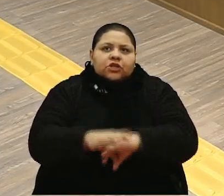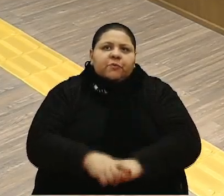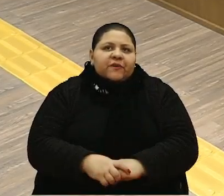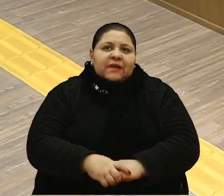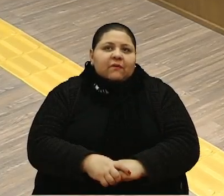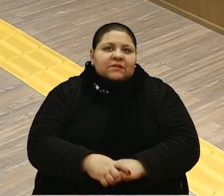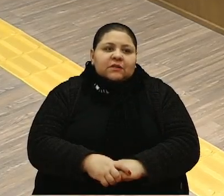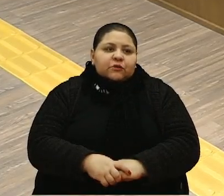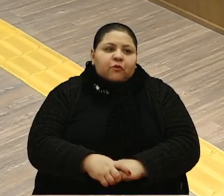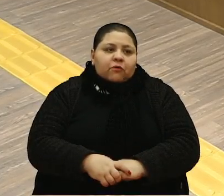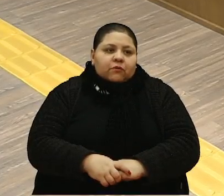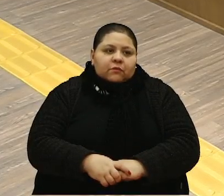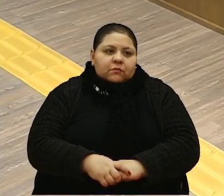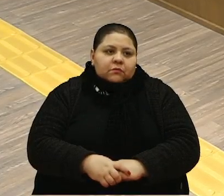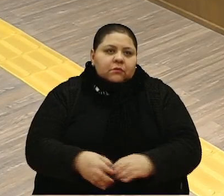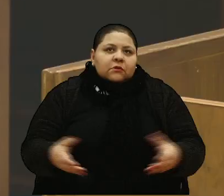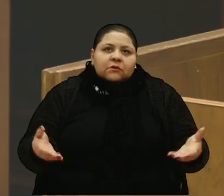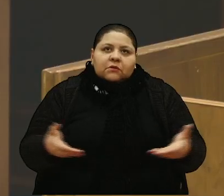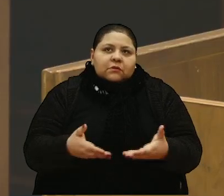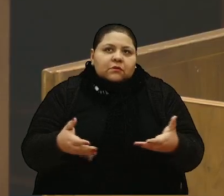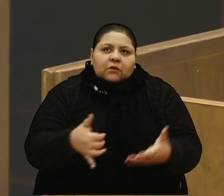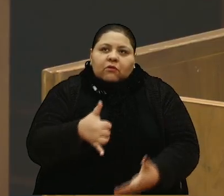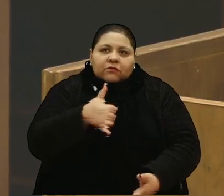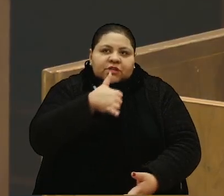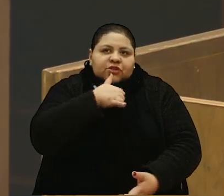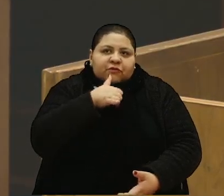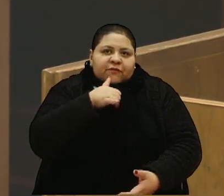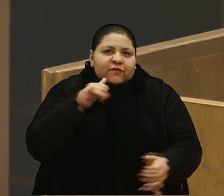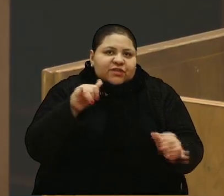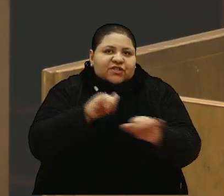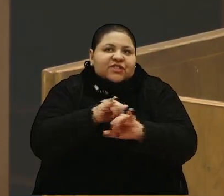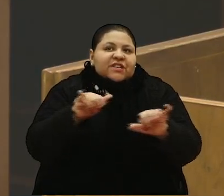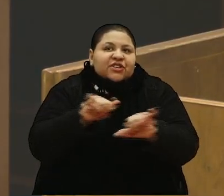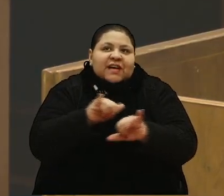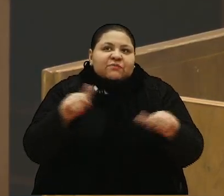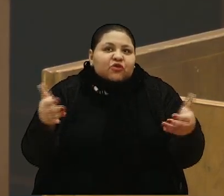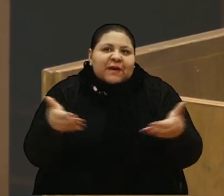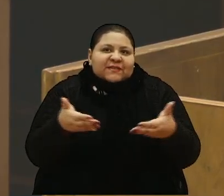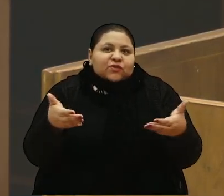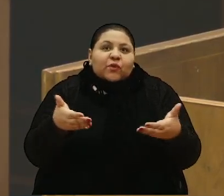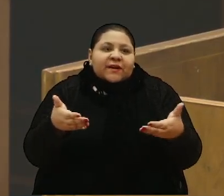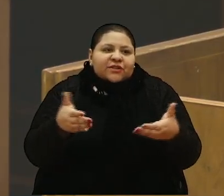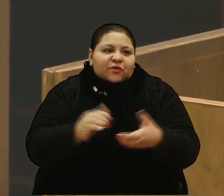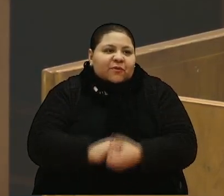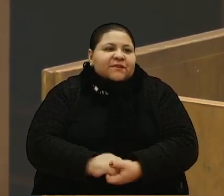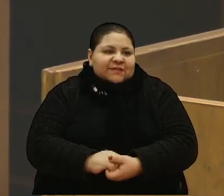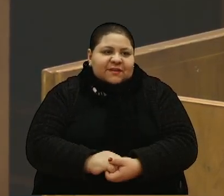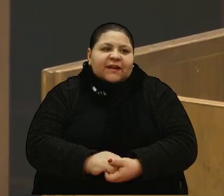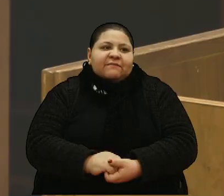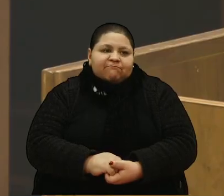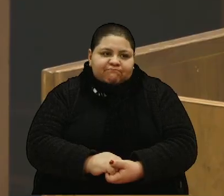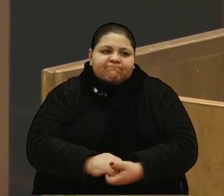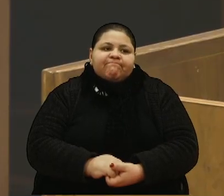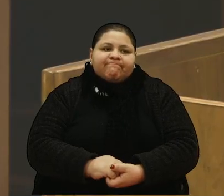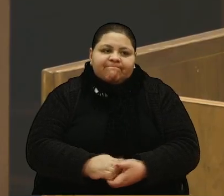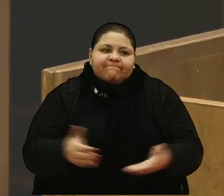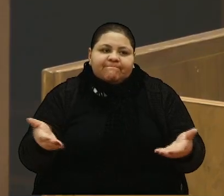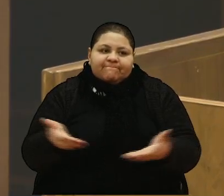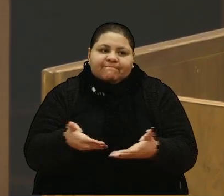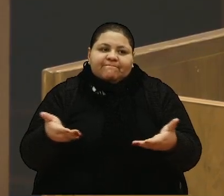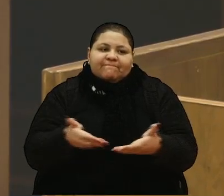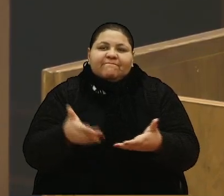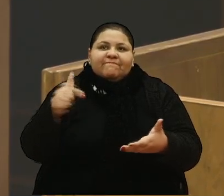aqui uma triste notícia, um momento que deixa pelo menos